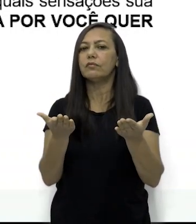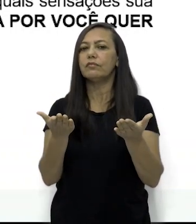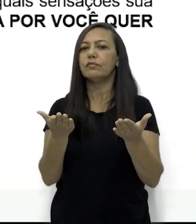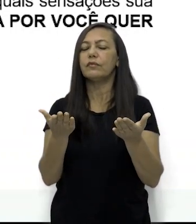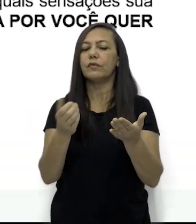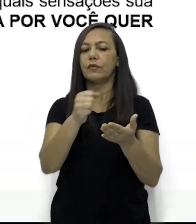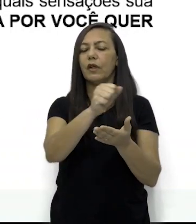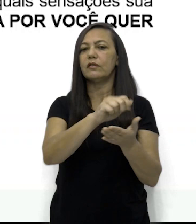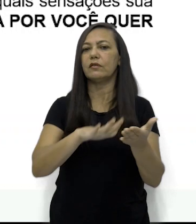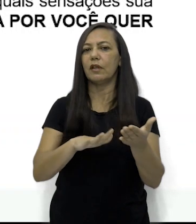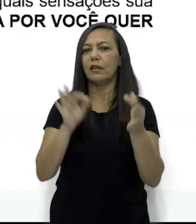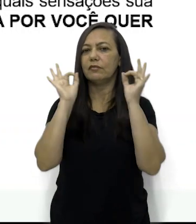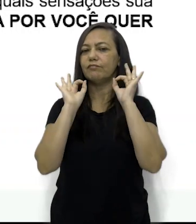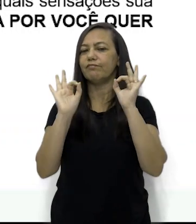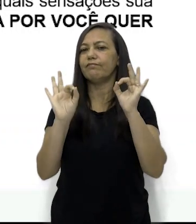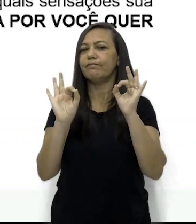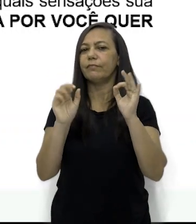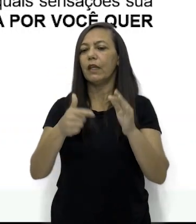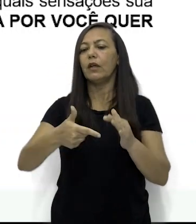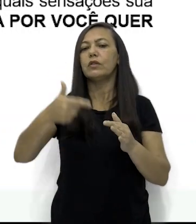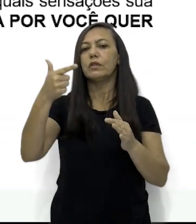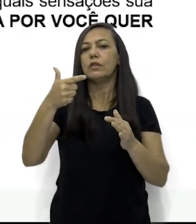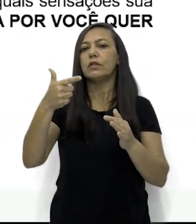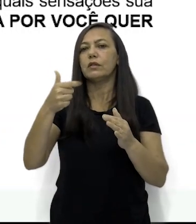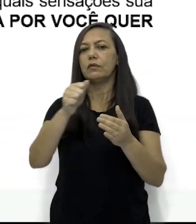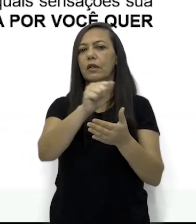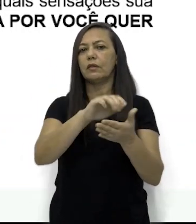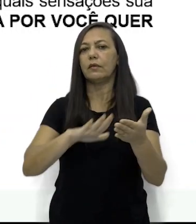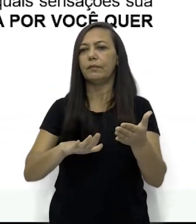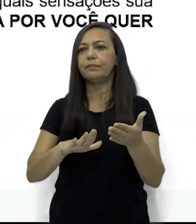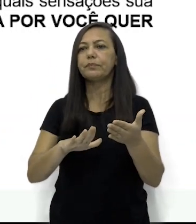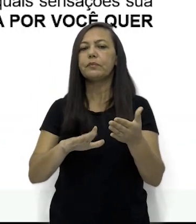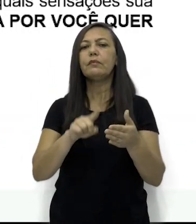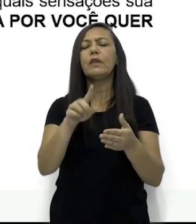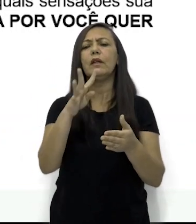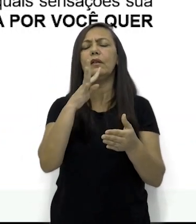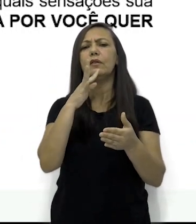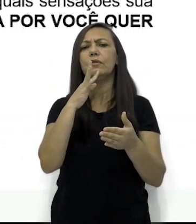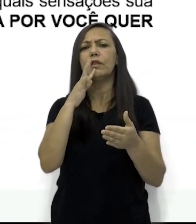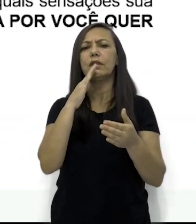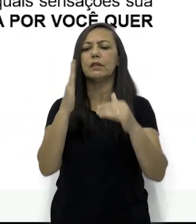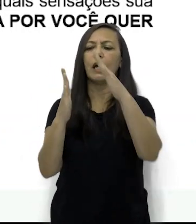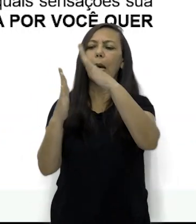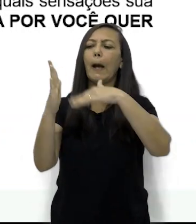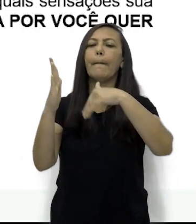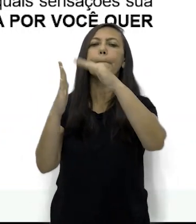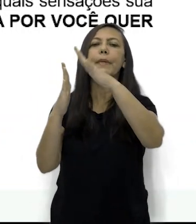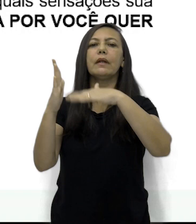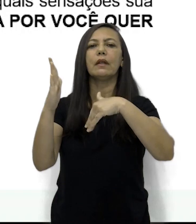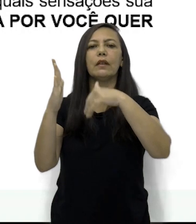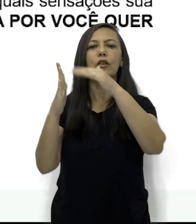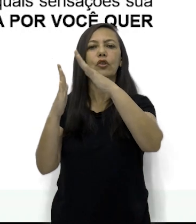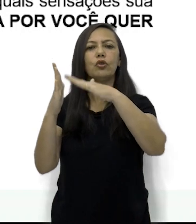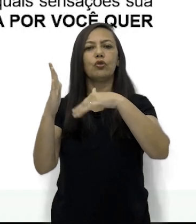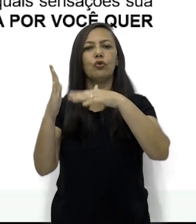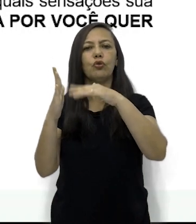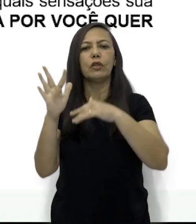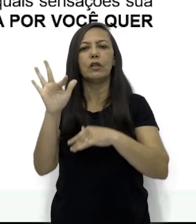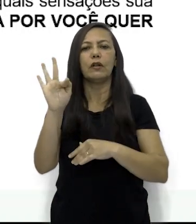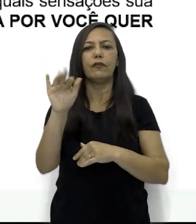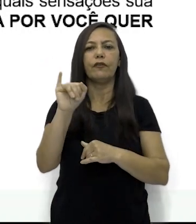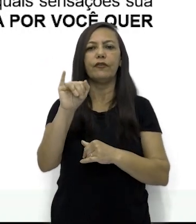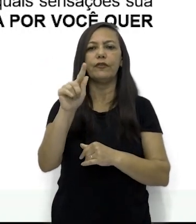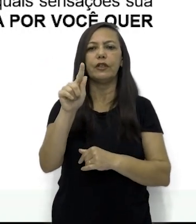todos um excelente exercício. Vamos para o segundo? Agora que você conhece sobre a pintura figurativa, que